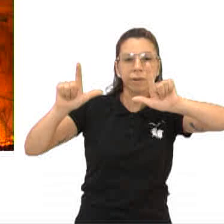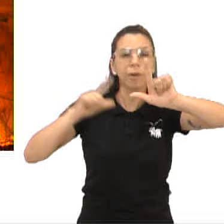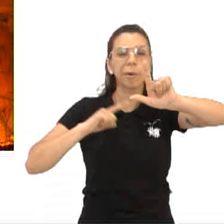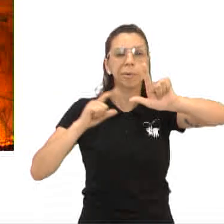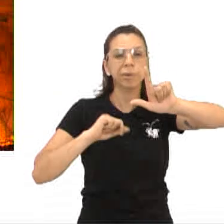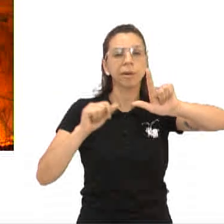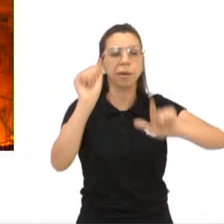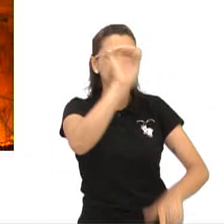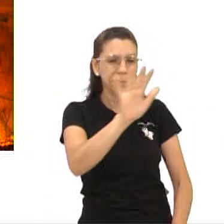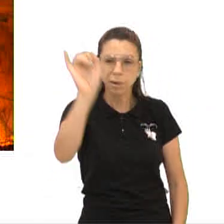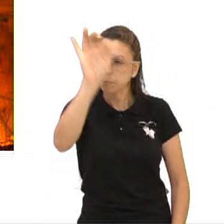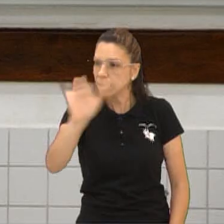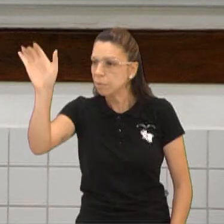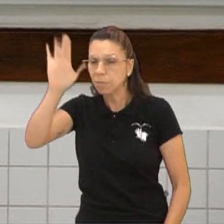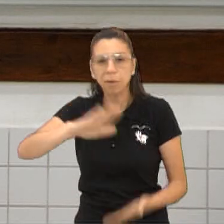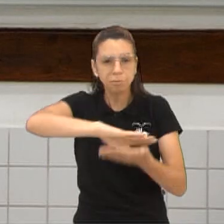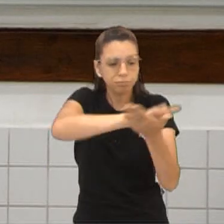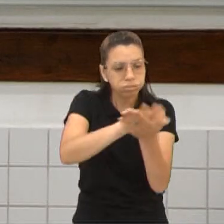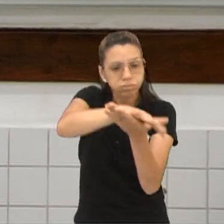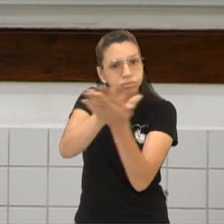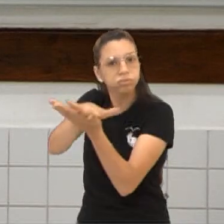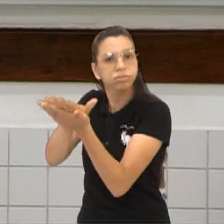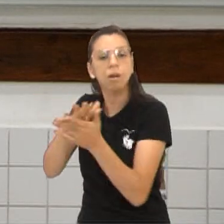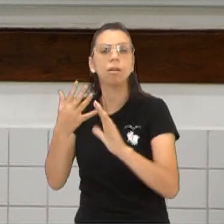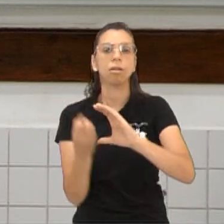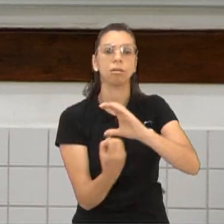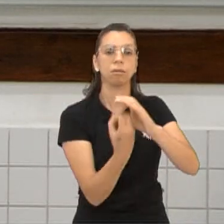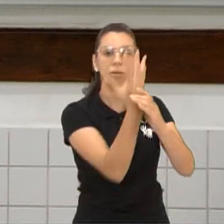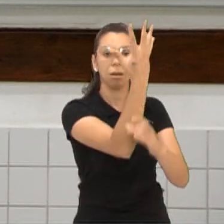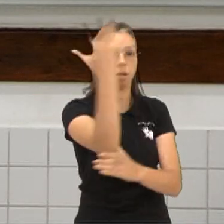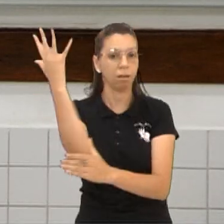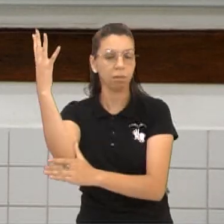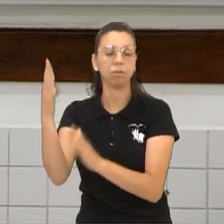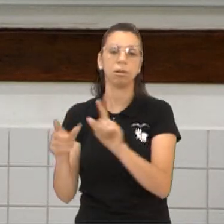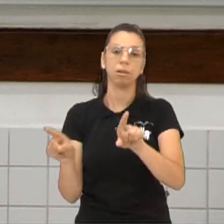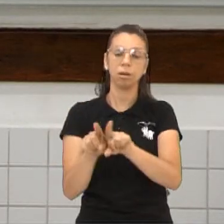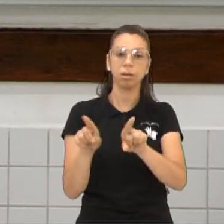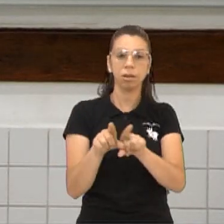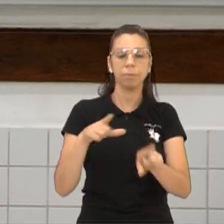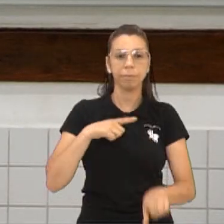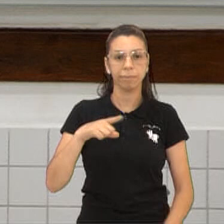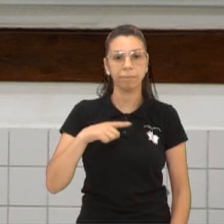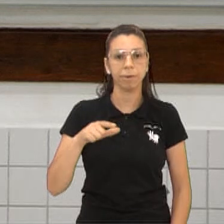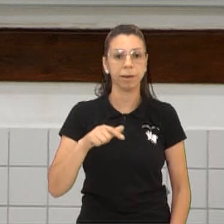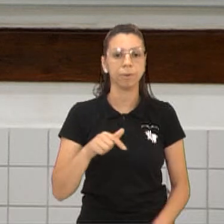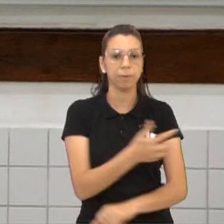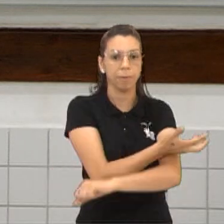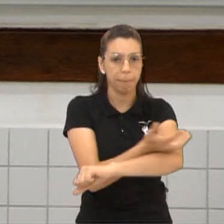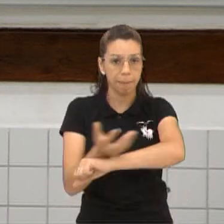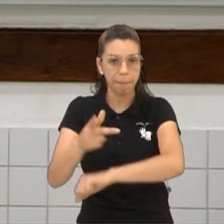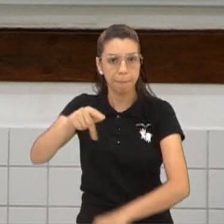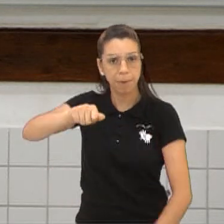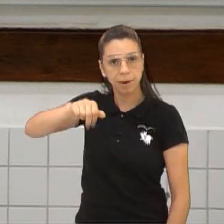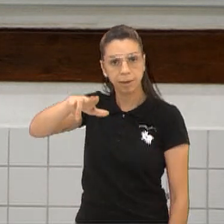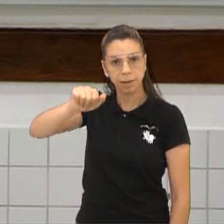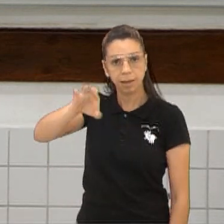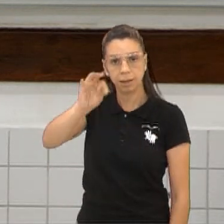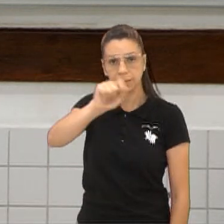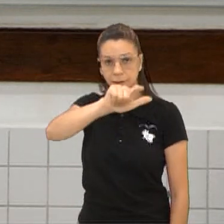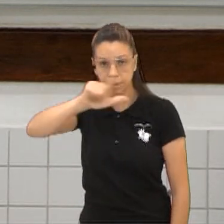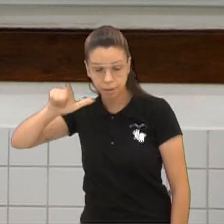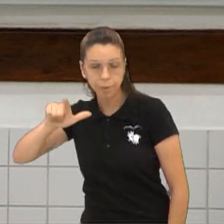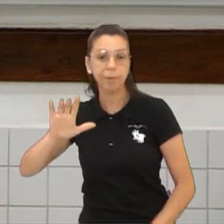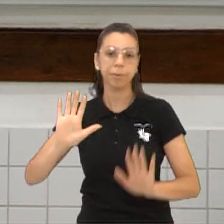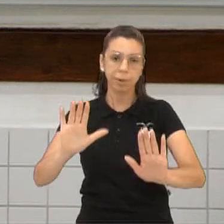imagens da destruição das nossas florestas e do Pantanal. E essas imagens, elas